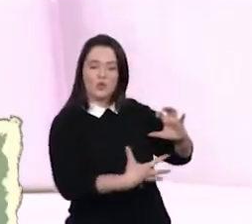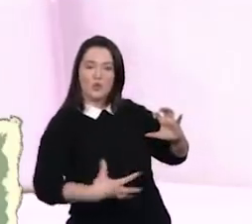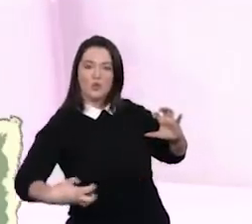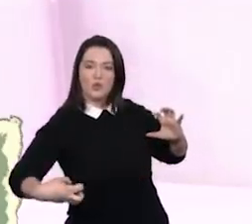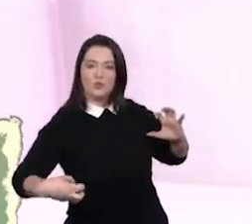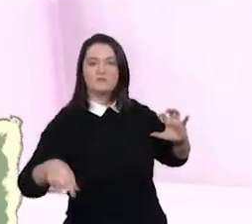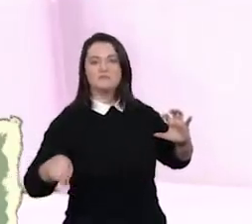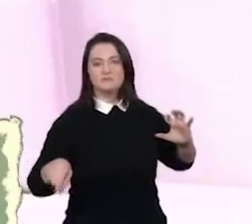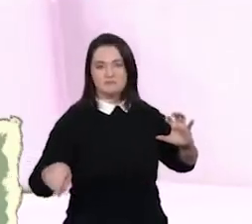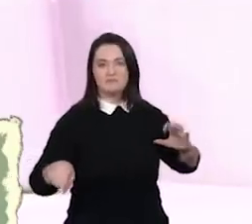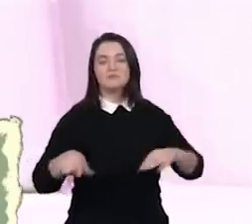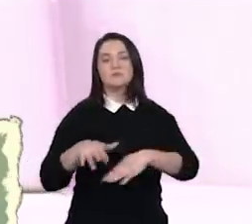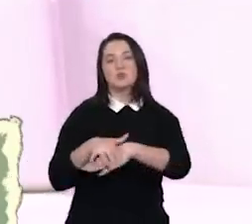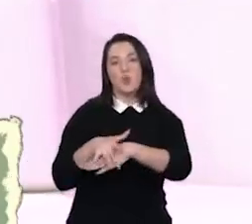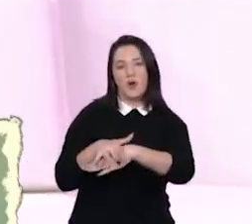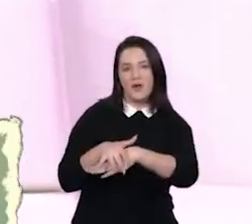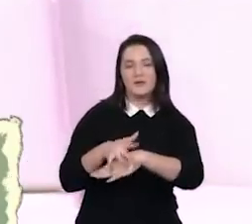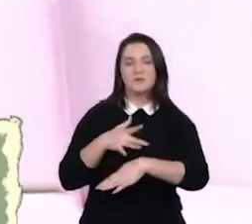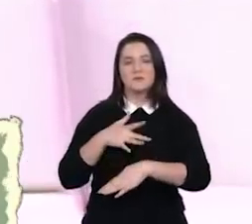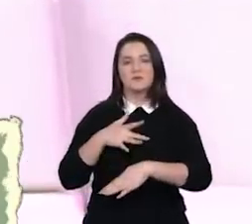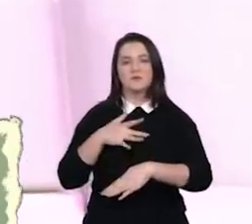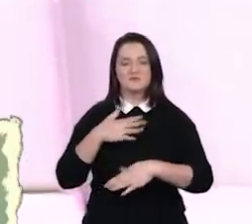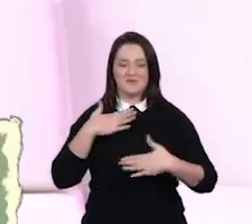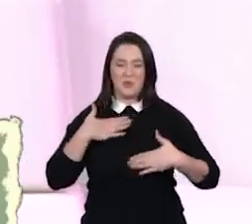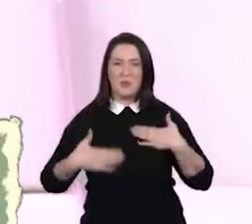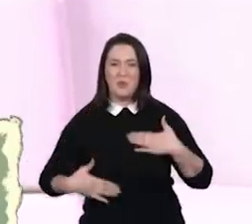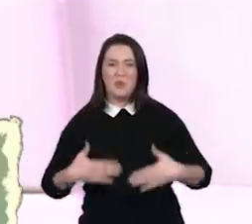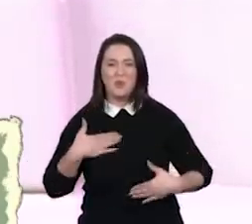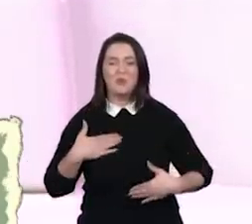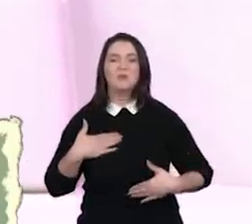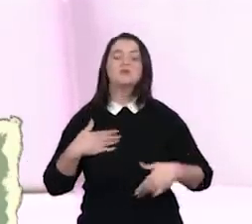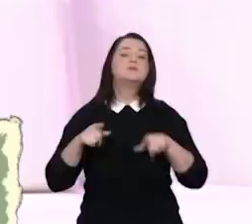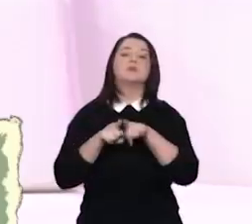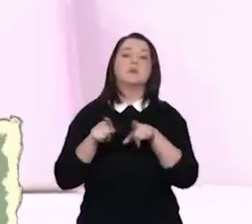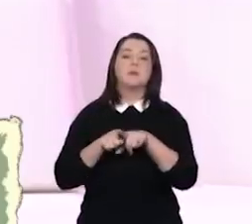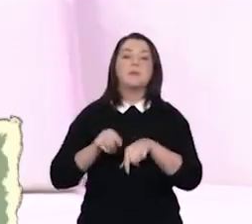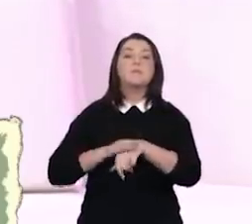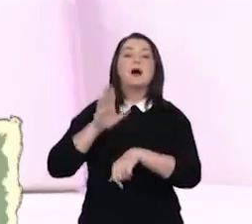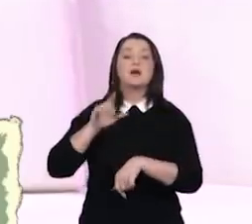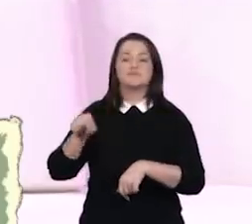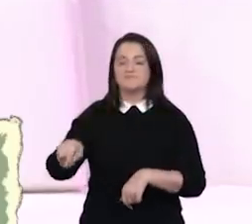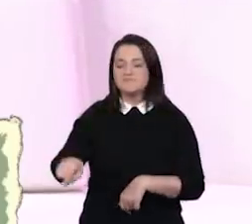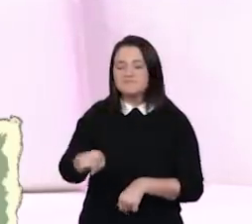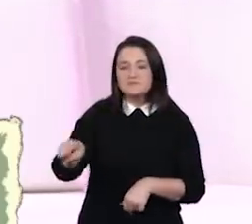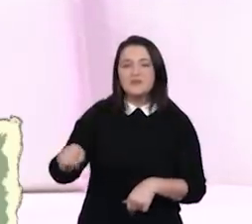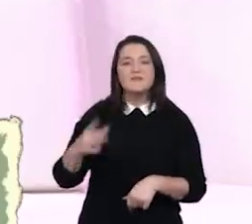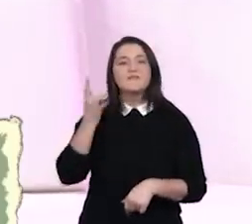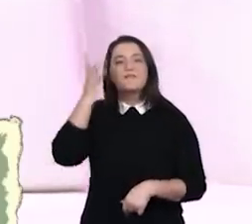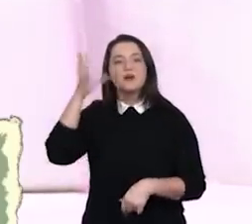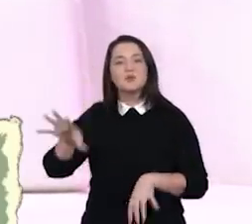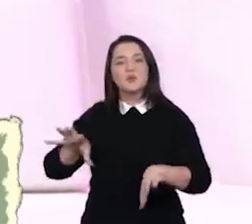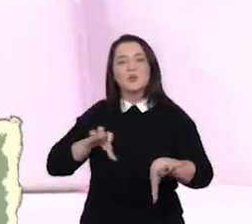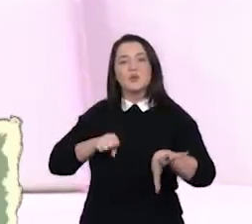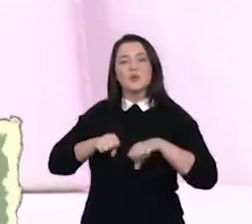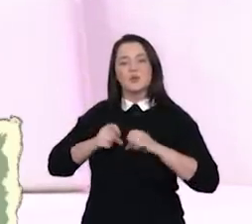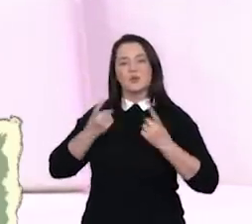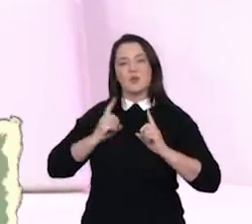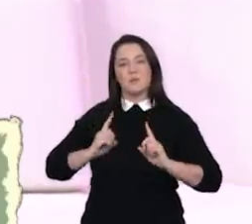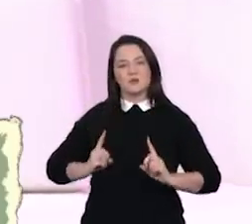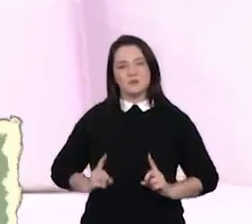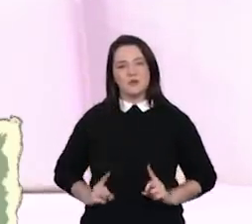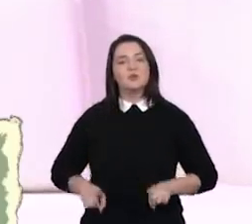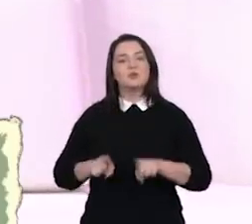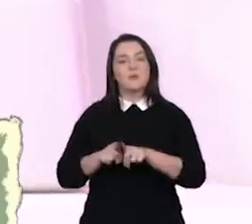susceptíveis a doenças físicas, além de serem mais vulneráveis à depressão e apresentarem